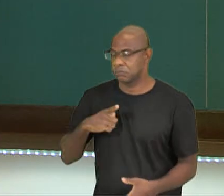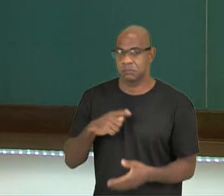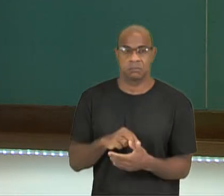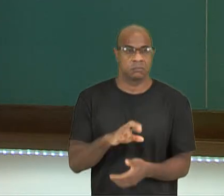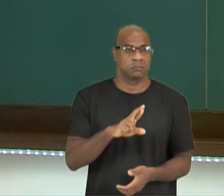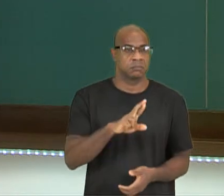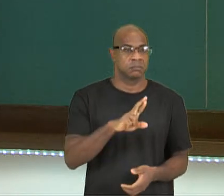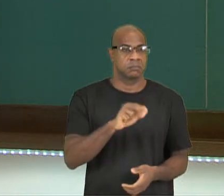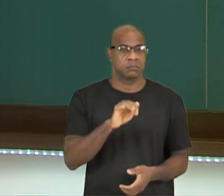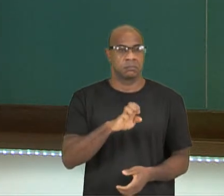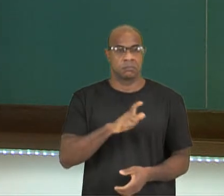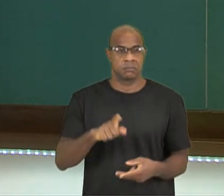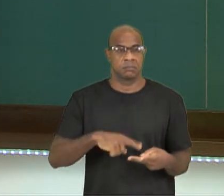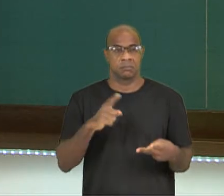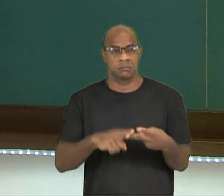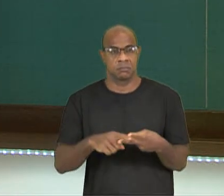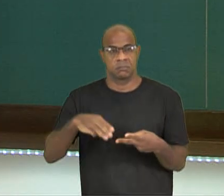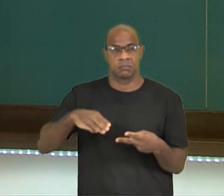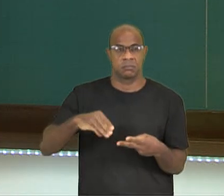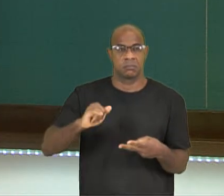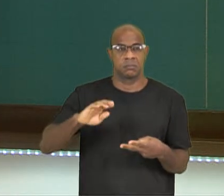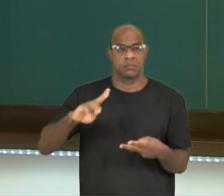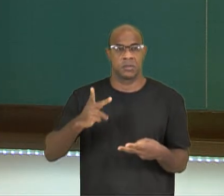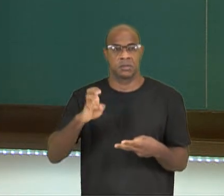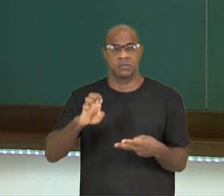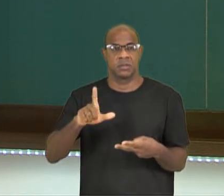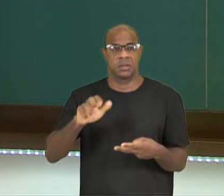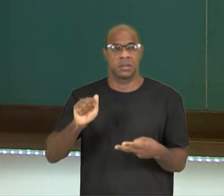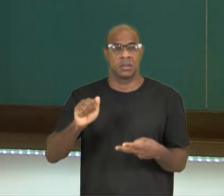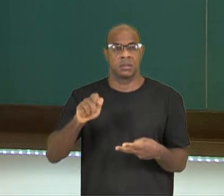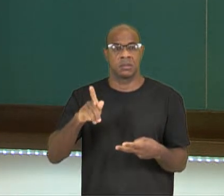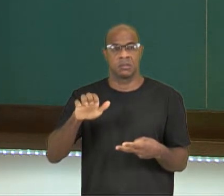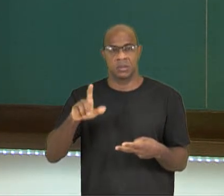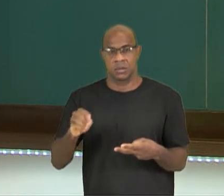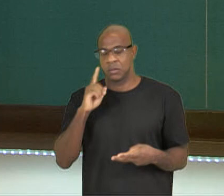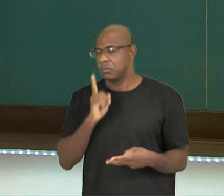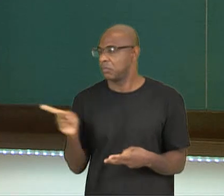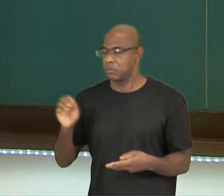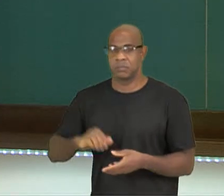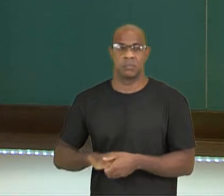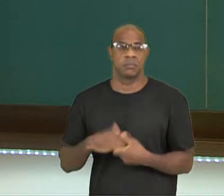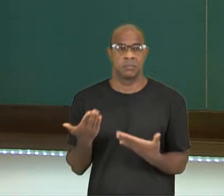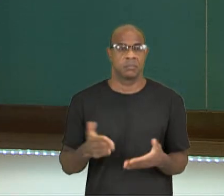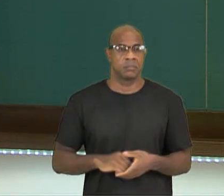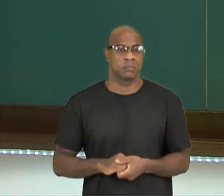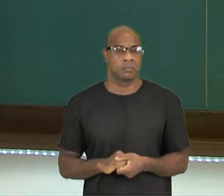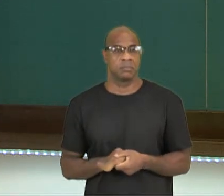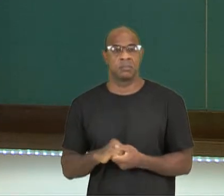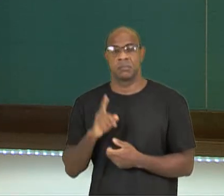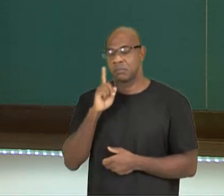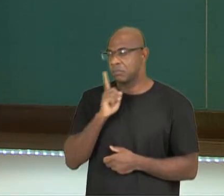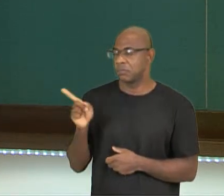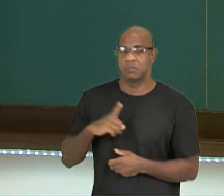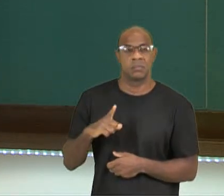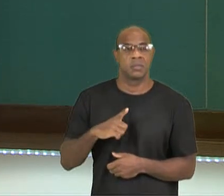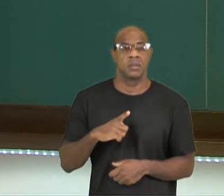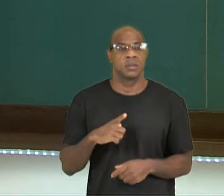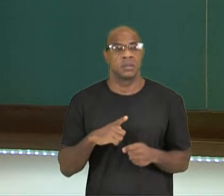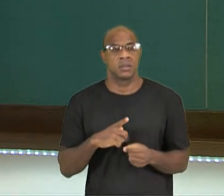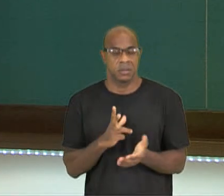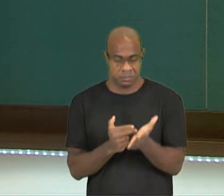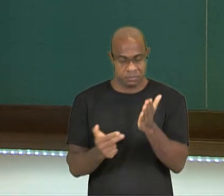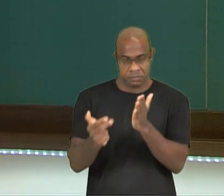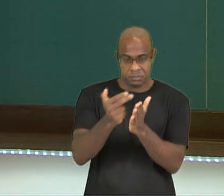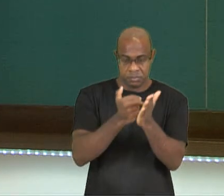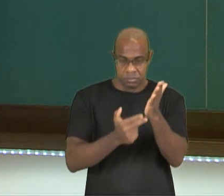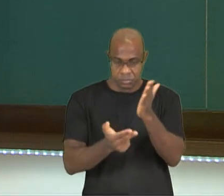O Michelangelo pegou a pintura do teto da Capela Sistina, depois pintou a parede do fundo, com o tema do Gênesis